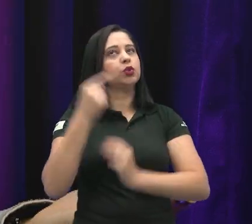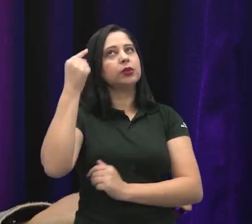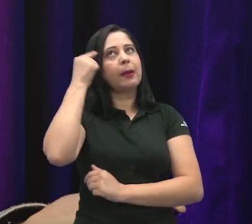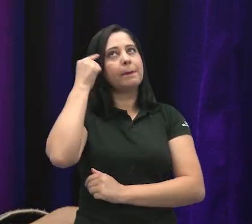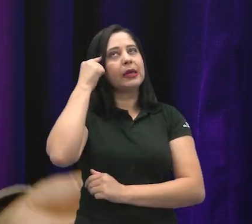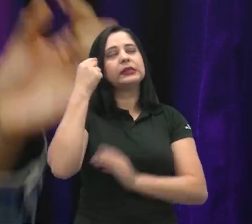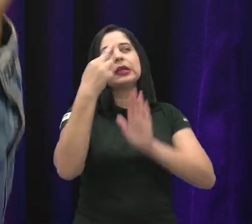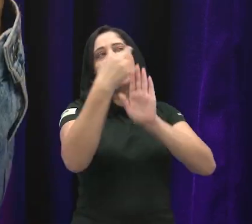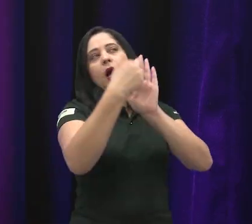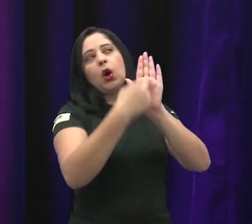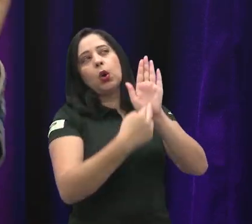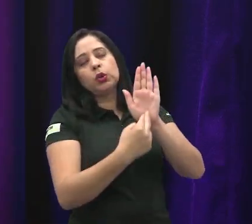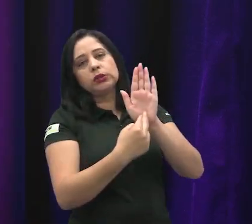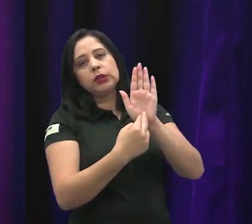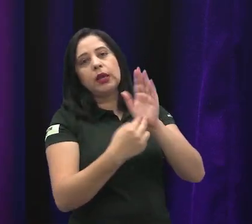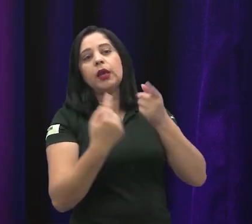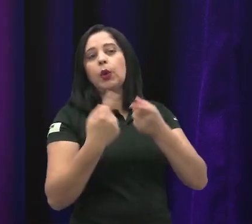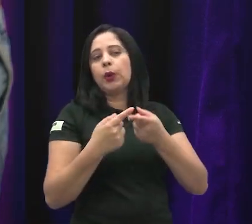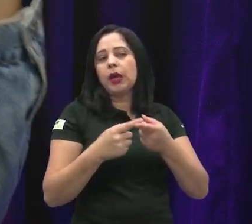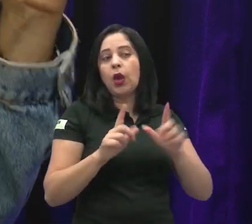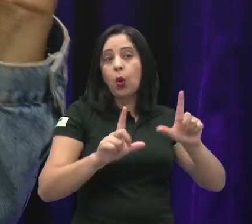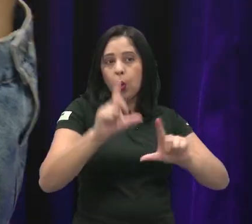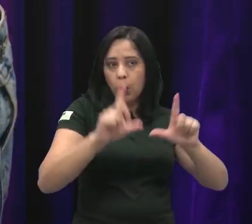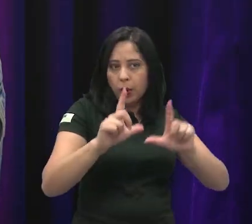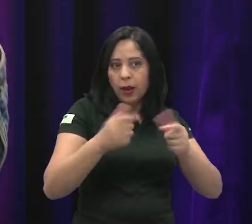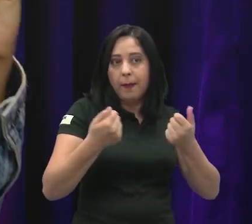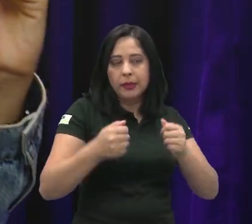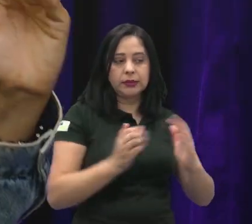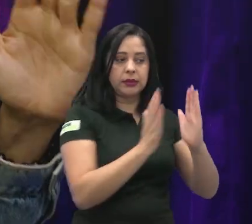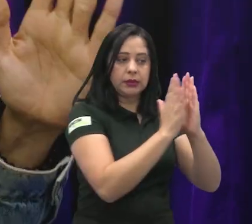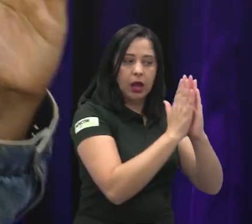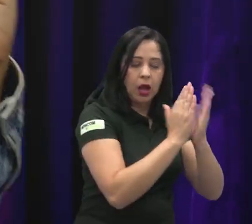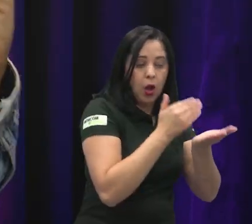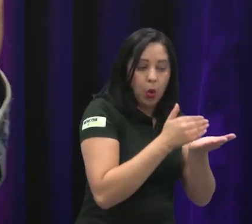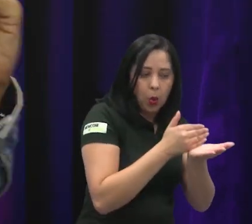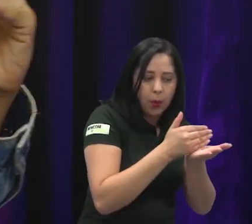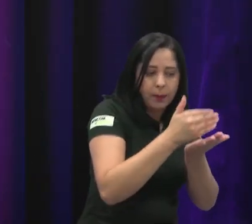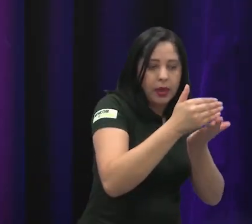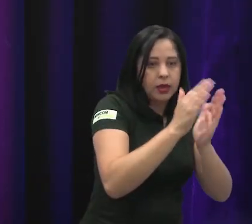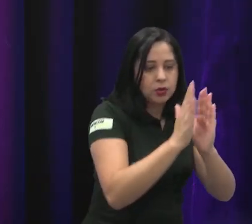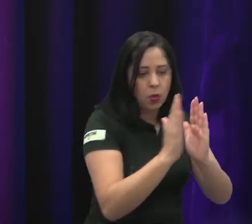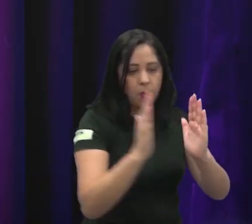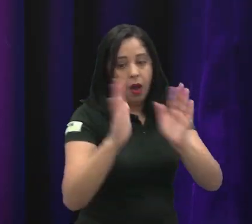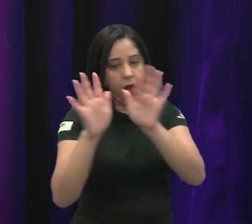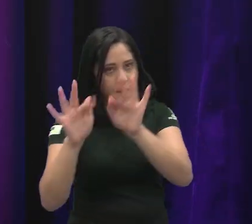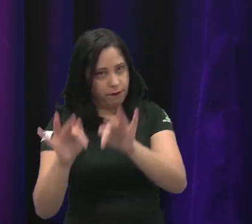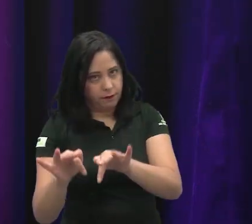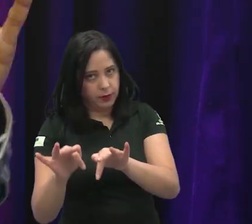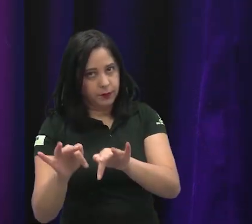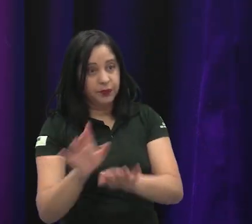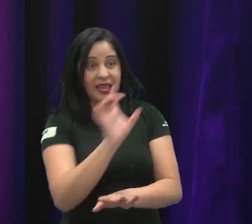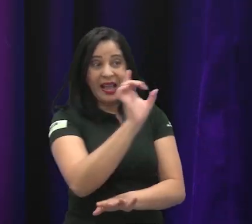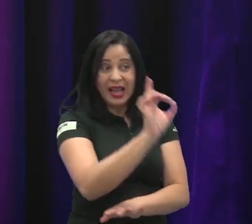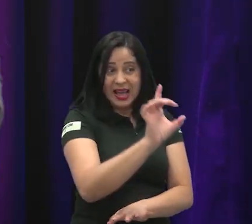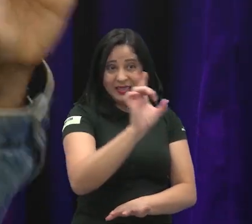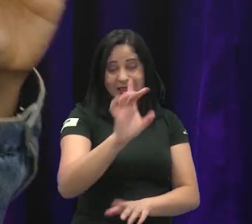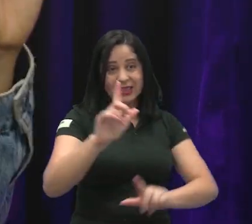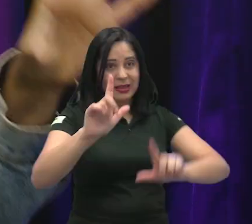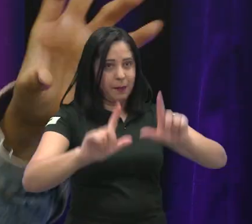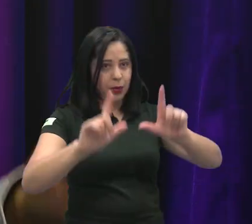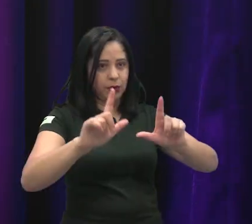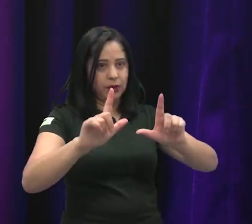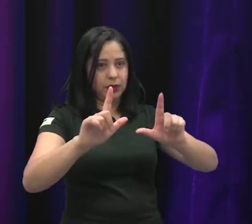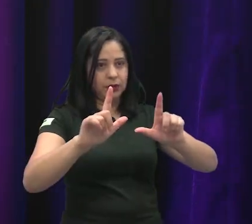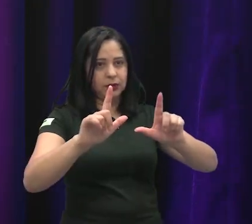roteiro, né? Pra gente ter um início, meio e fim ali, como a gente vai começar, ter o meio e finalizar também, porque cada programa a gente pensa